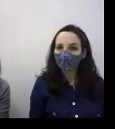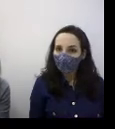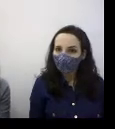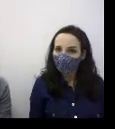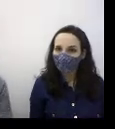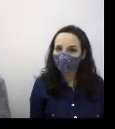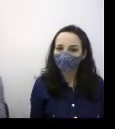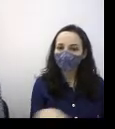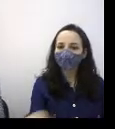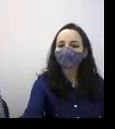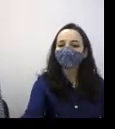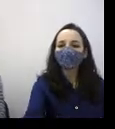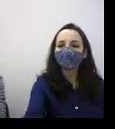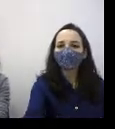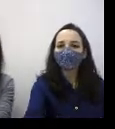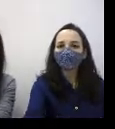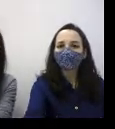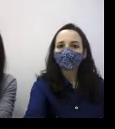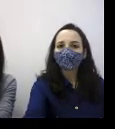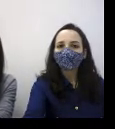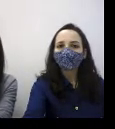mais espaço.